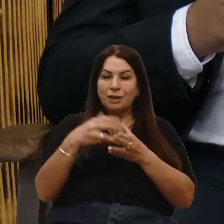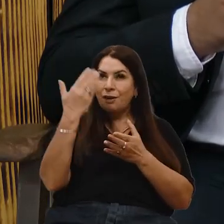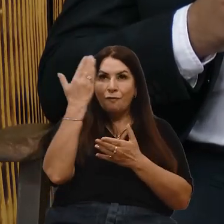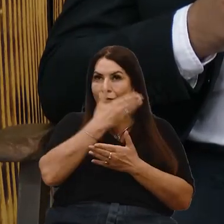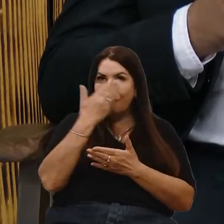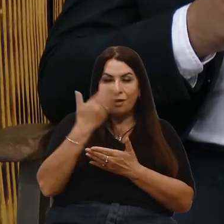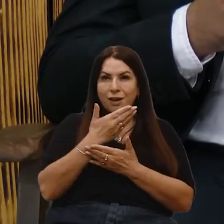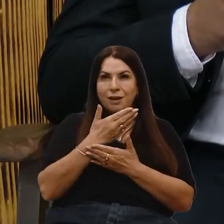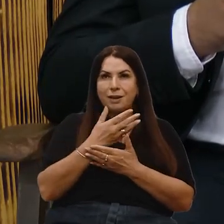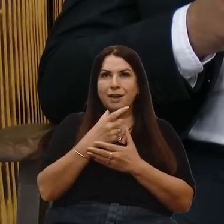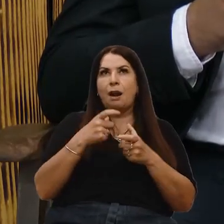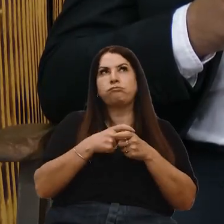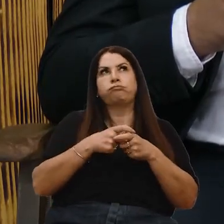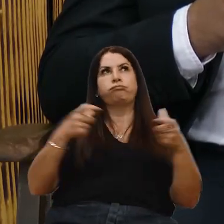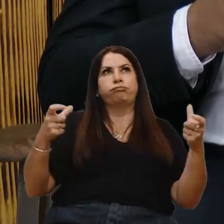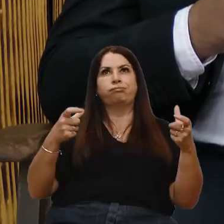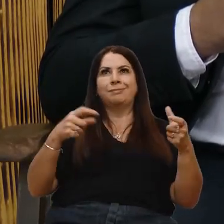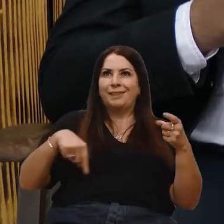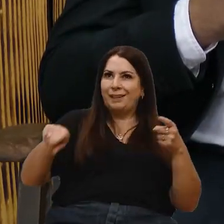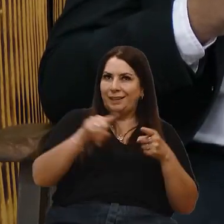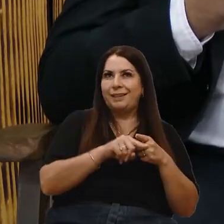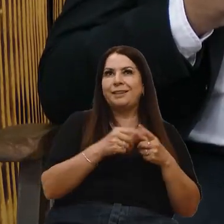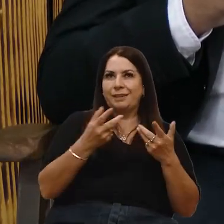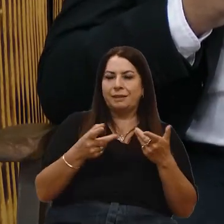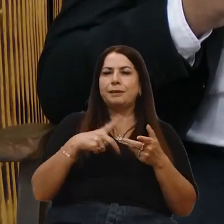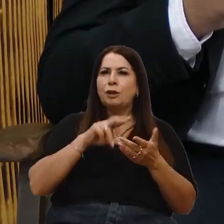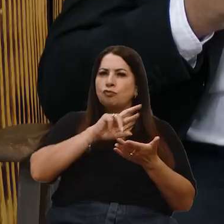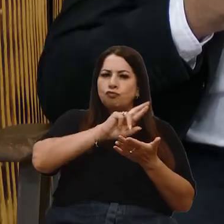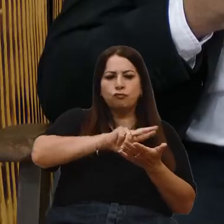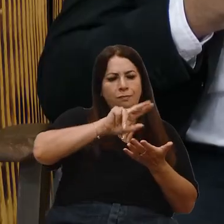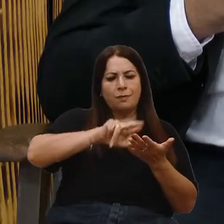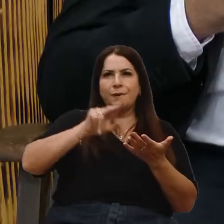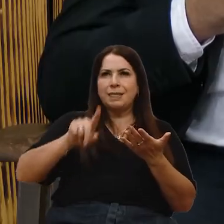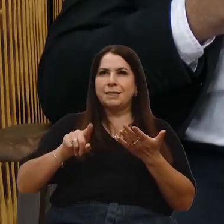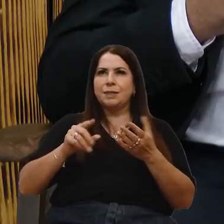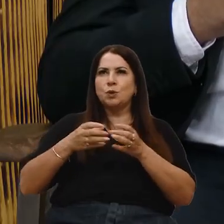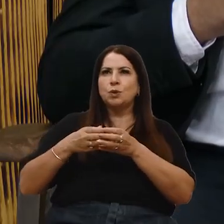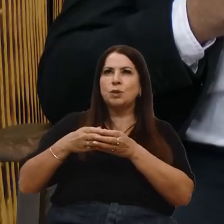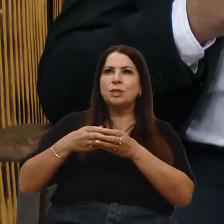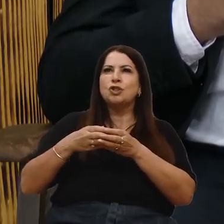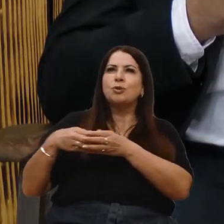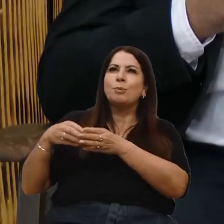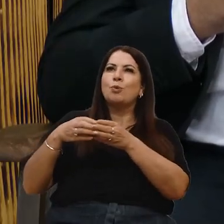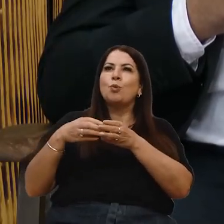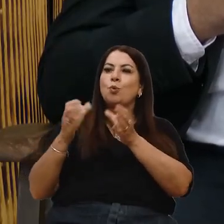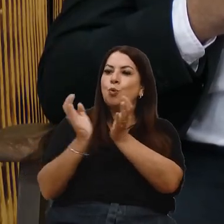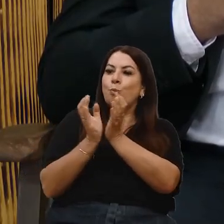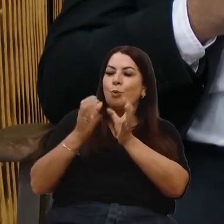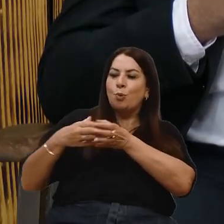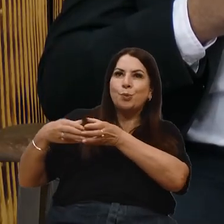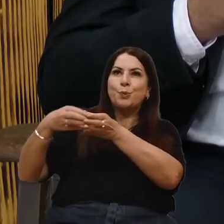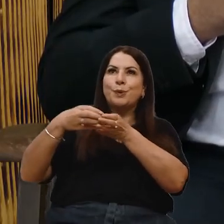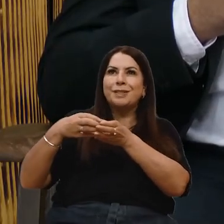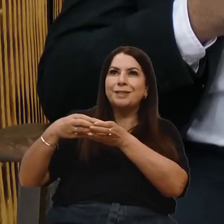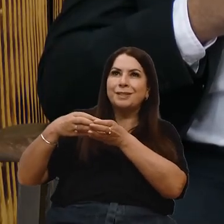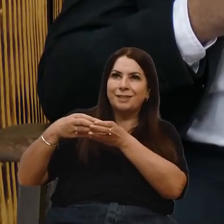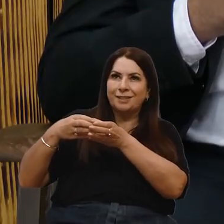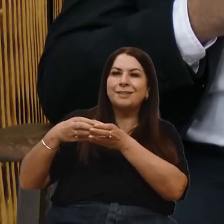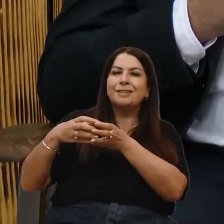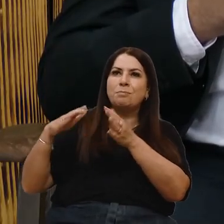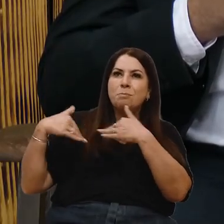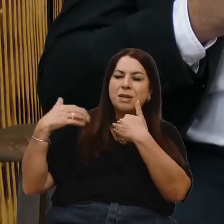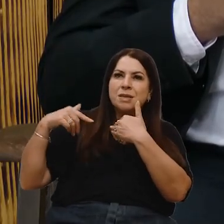pessoas não enxergam. É que Caxias ela é muito grande em território. Então a gente tem diversas excursões, diversos grupos de